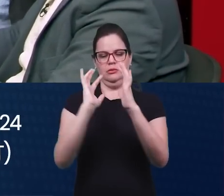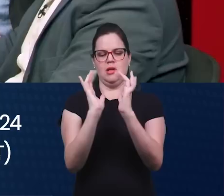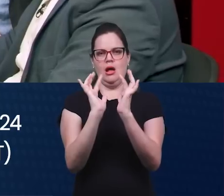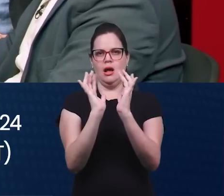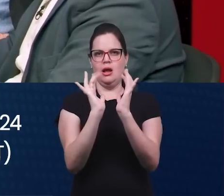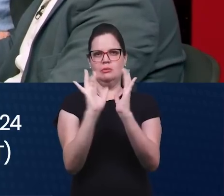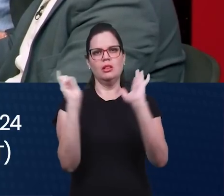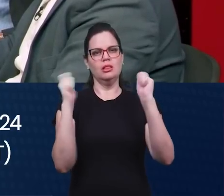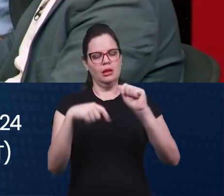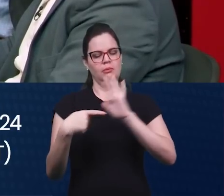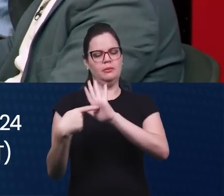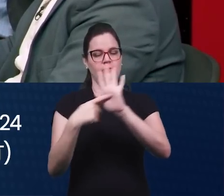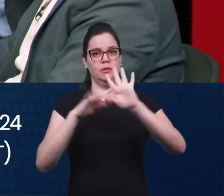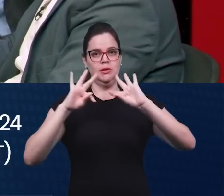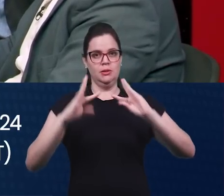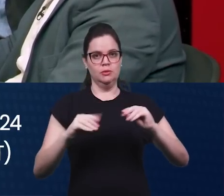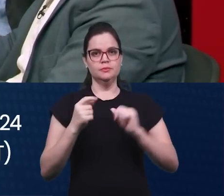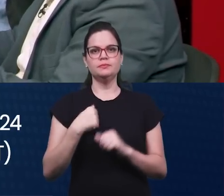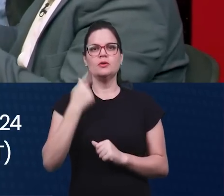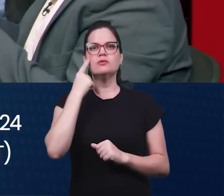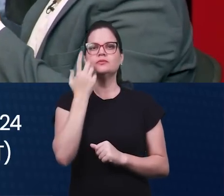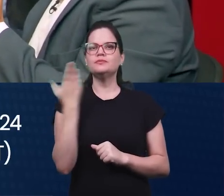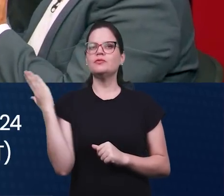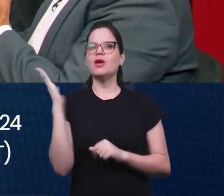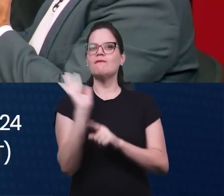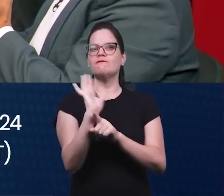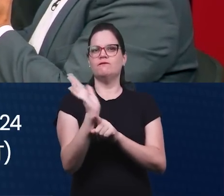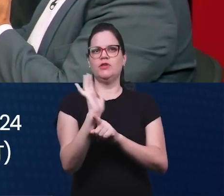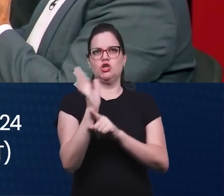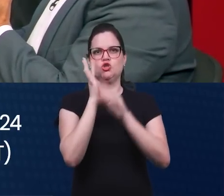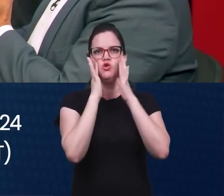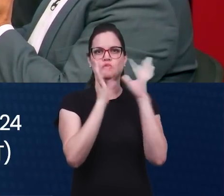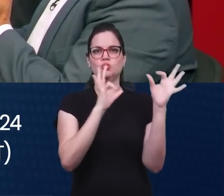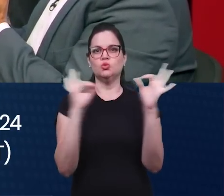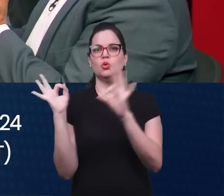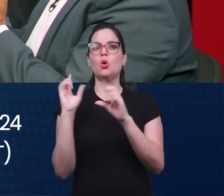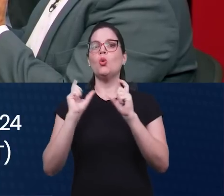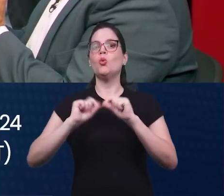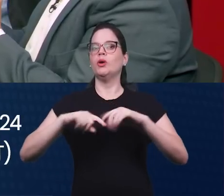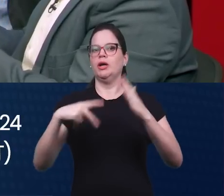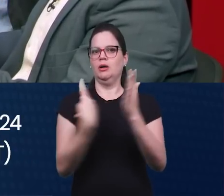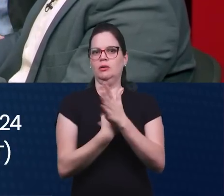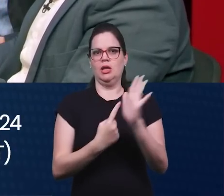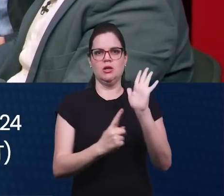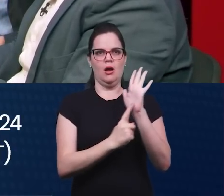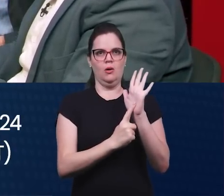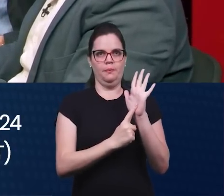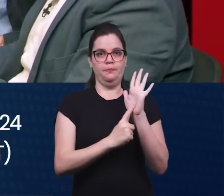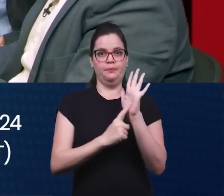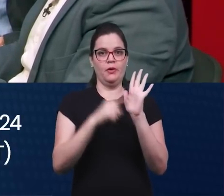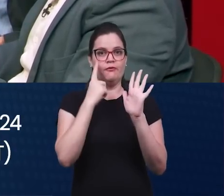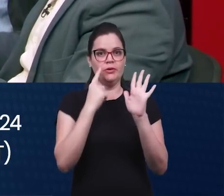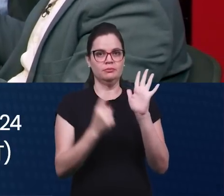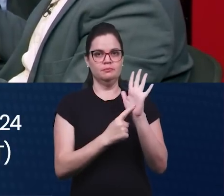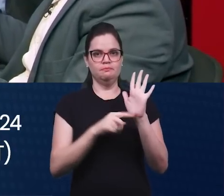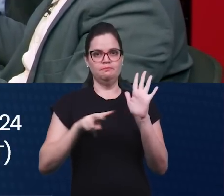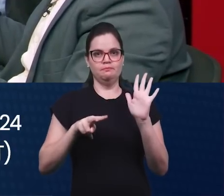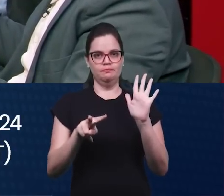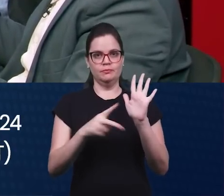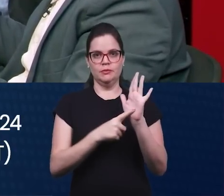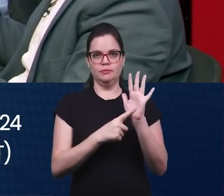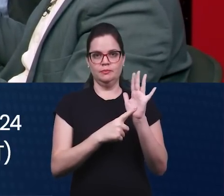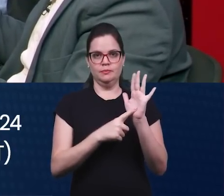vídeo aqui, se nos permite, para nós mostrarmos aqui o que acontece, né? Então, nós estamos falando aqui, nós vamos